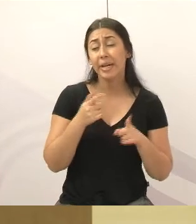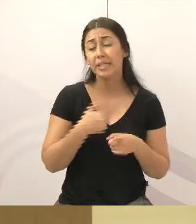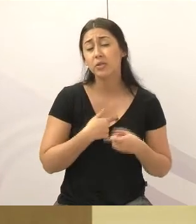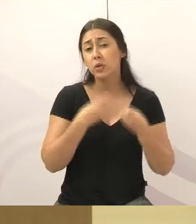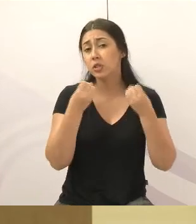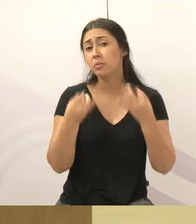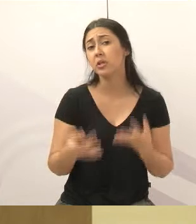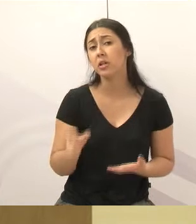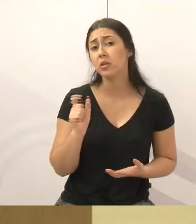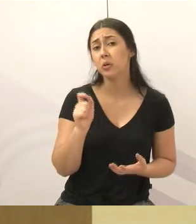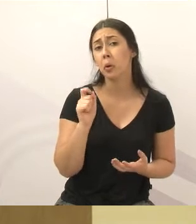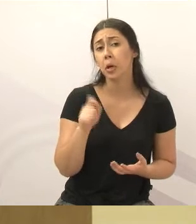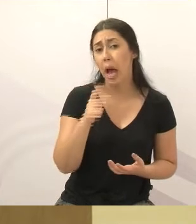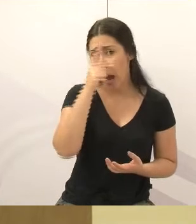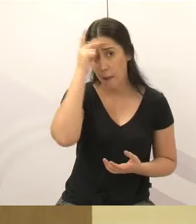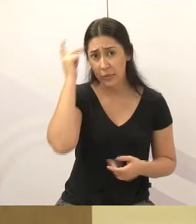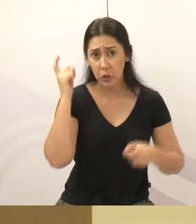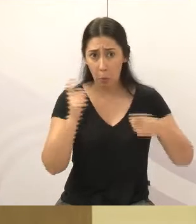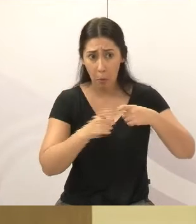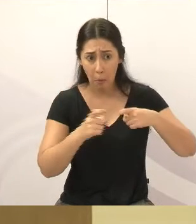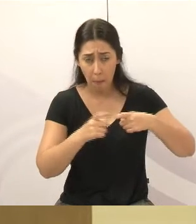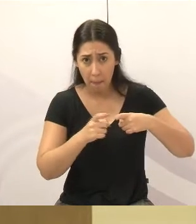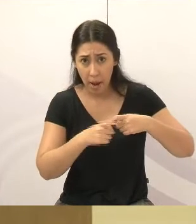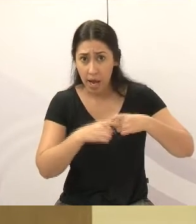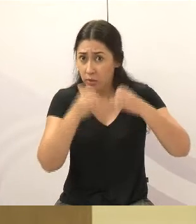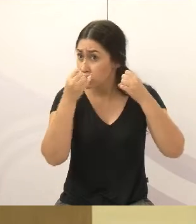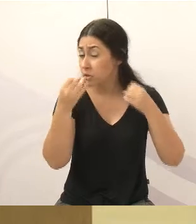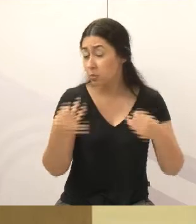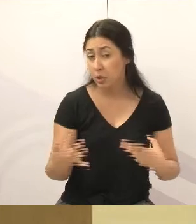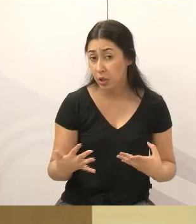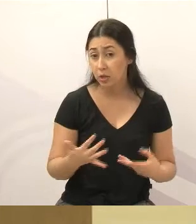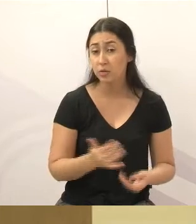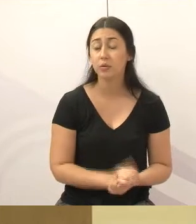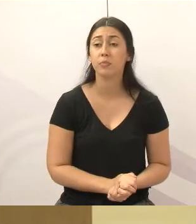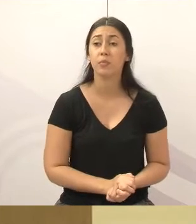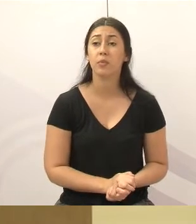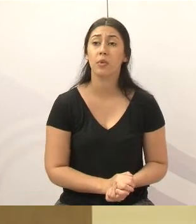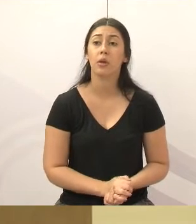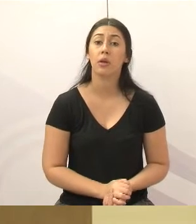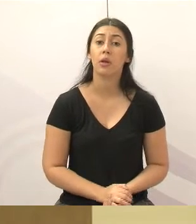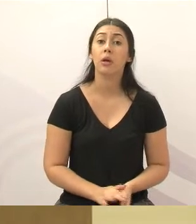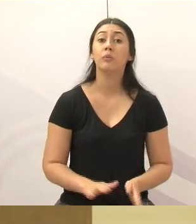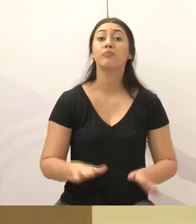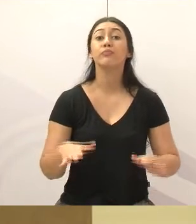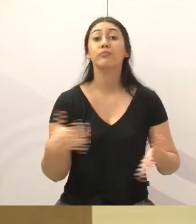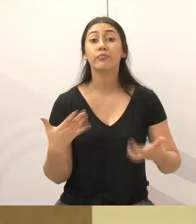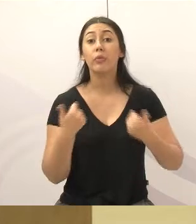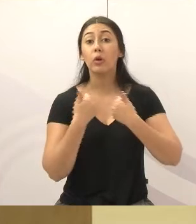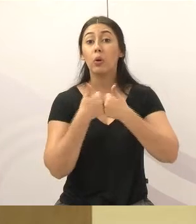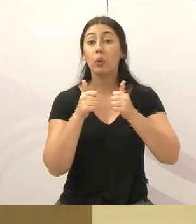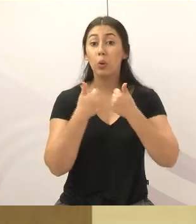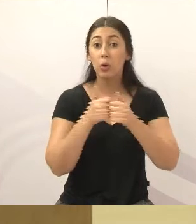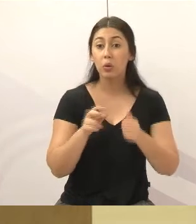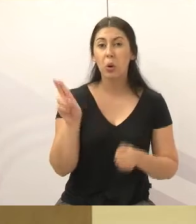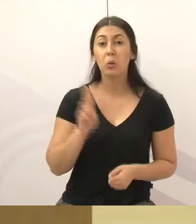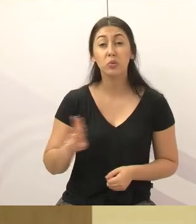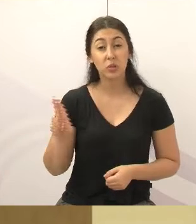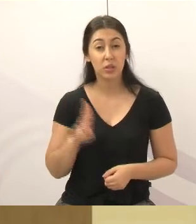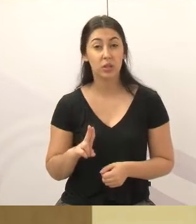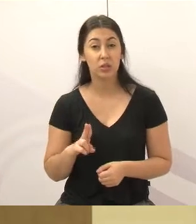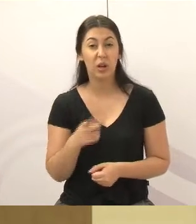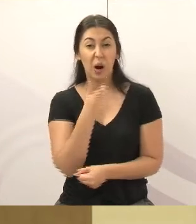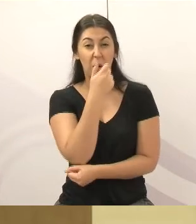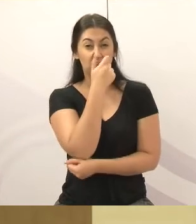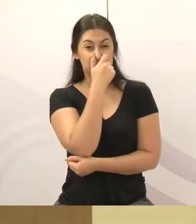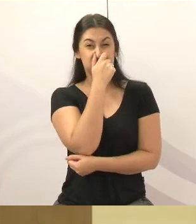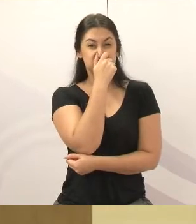os epidemiologistas têm dito. E o transporte público, utilizado da forma como está,